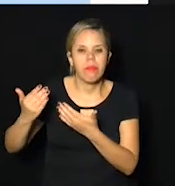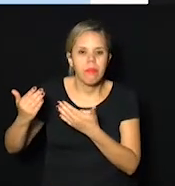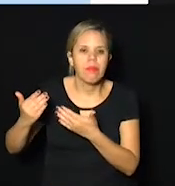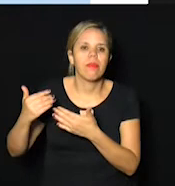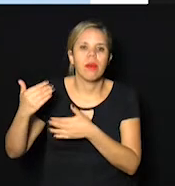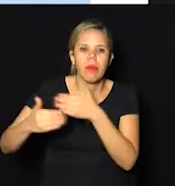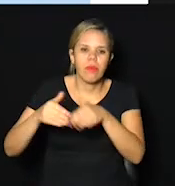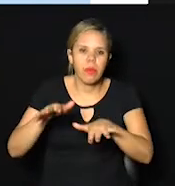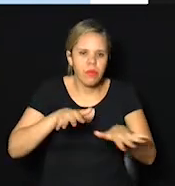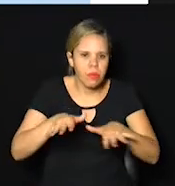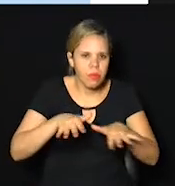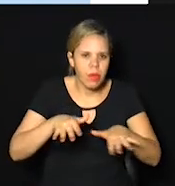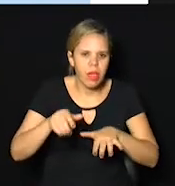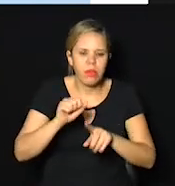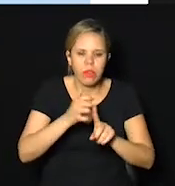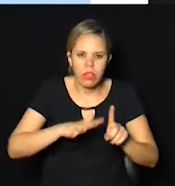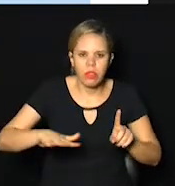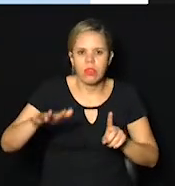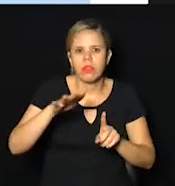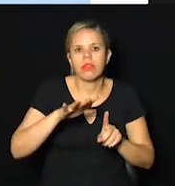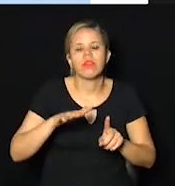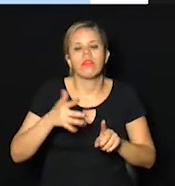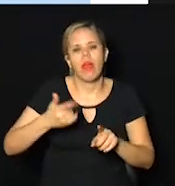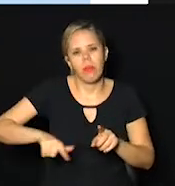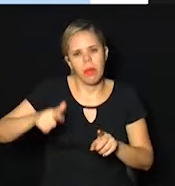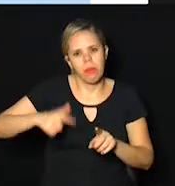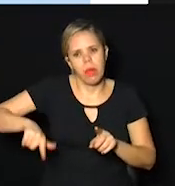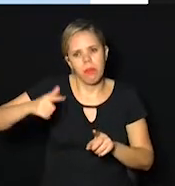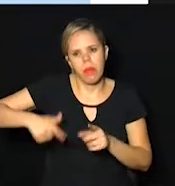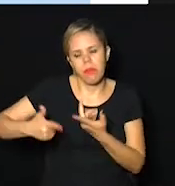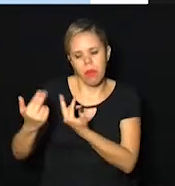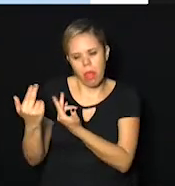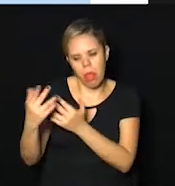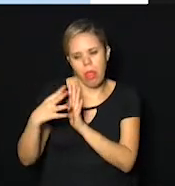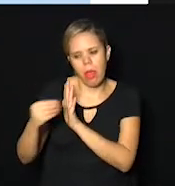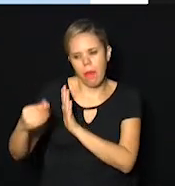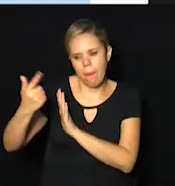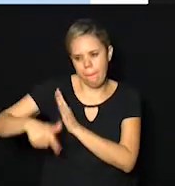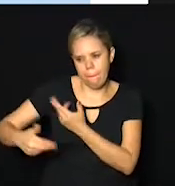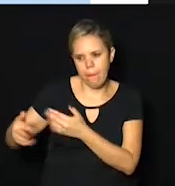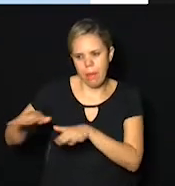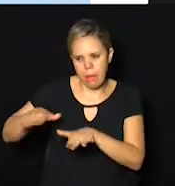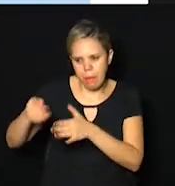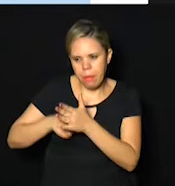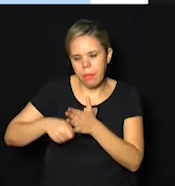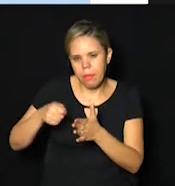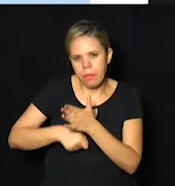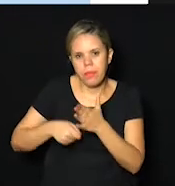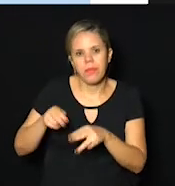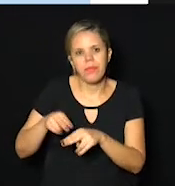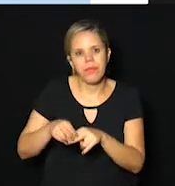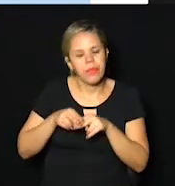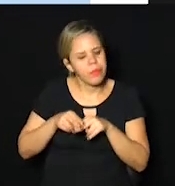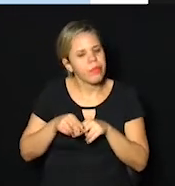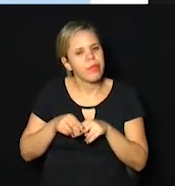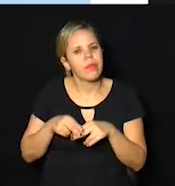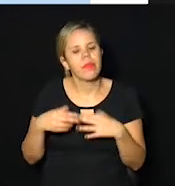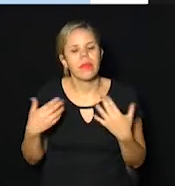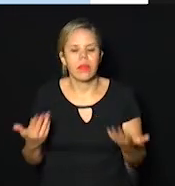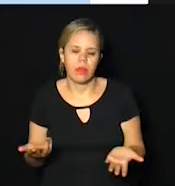sociedade, elas são repetidas, elas são possíveis de ser repetidas. Por isso, quando a